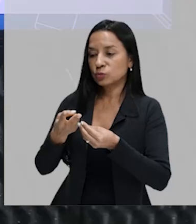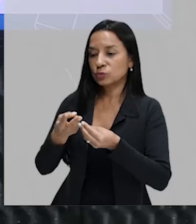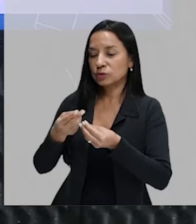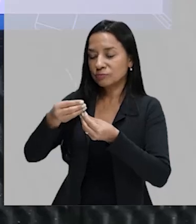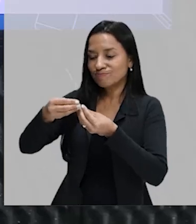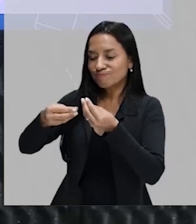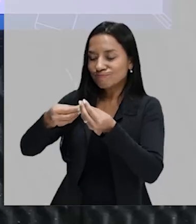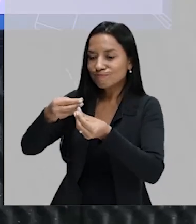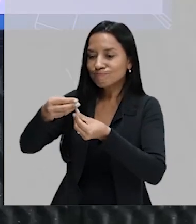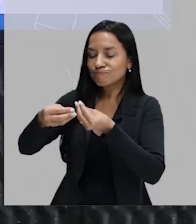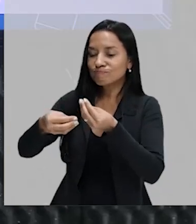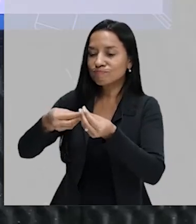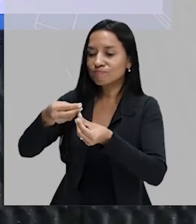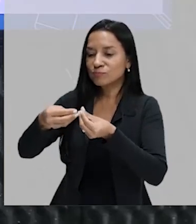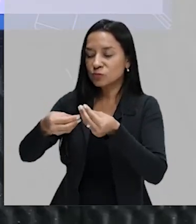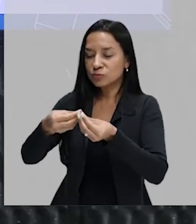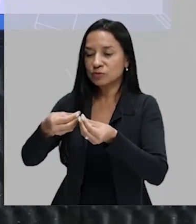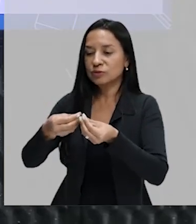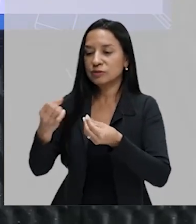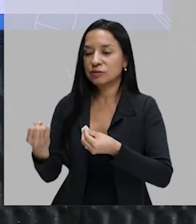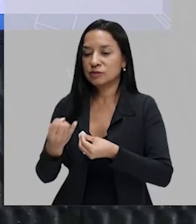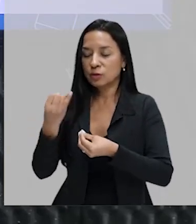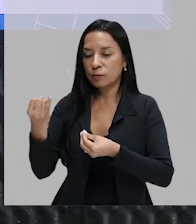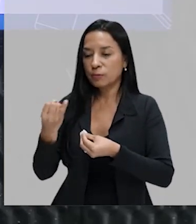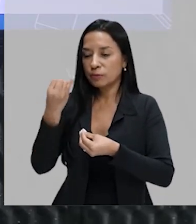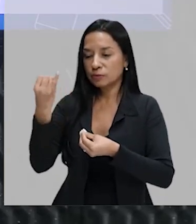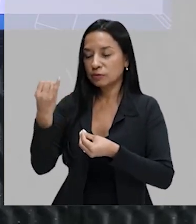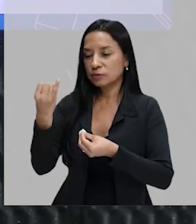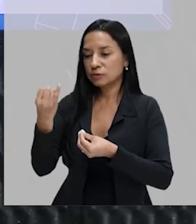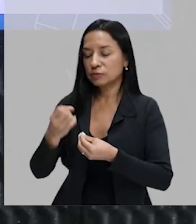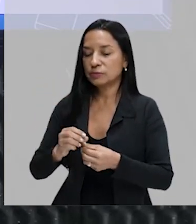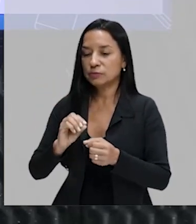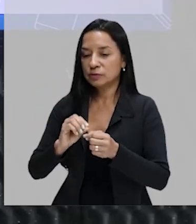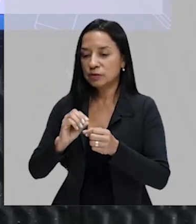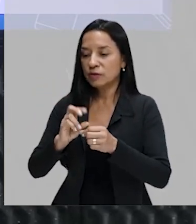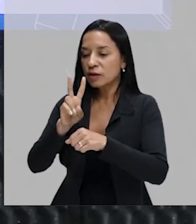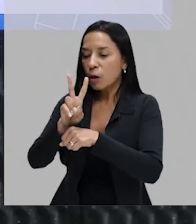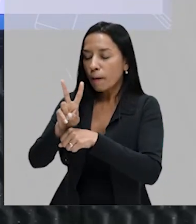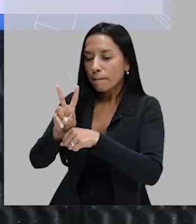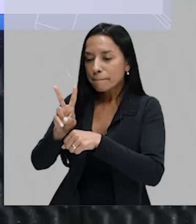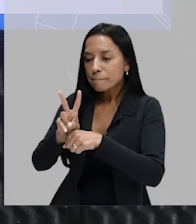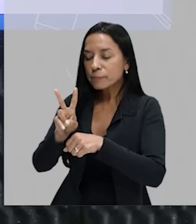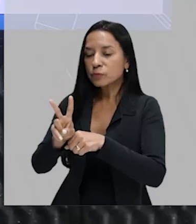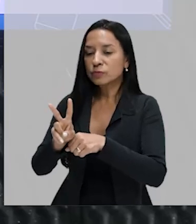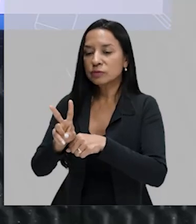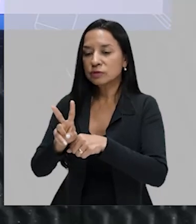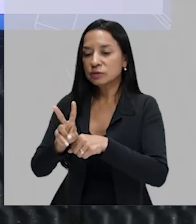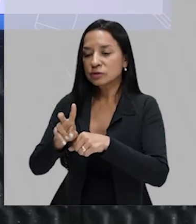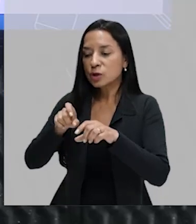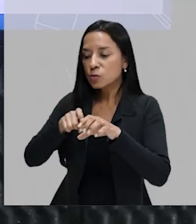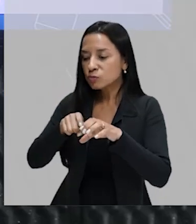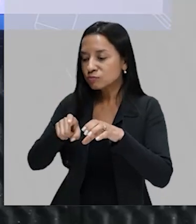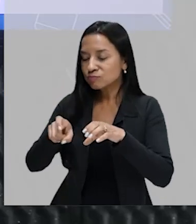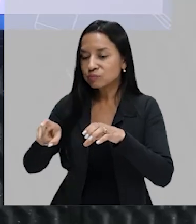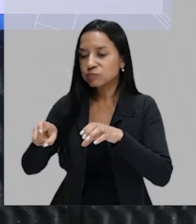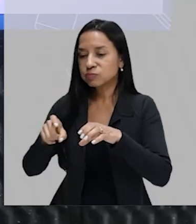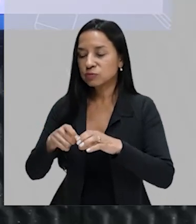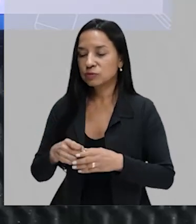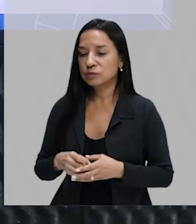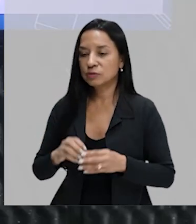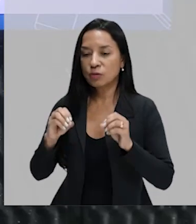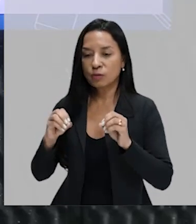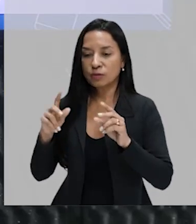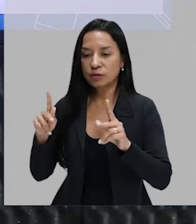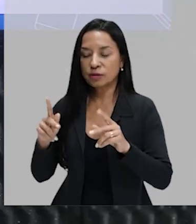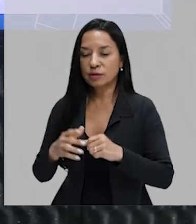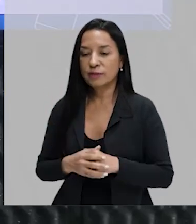Então, são substâncias muito importantes que são produzidas para proteger esses espermatozoides. Tá? Ok,